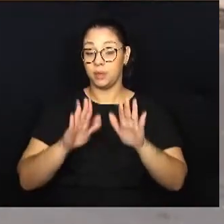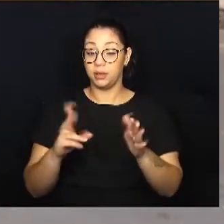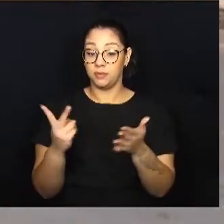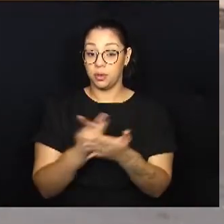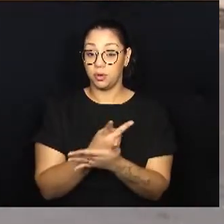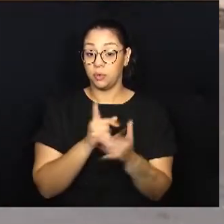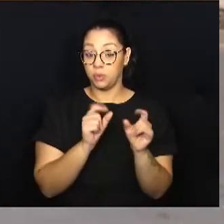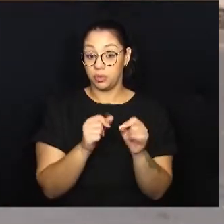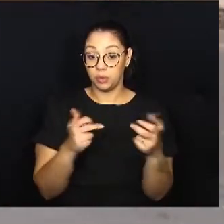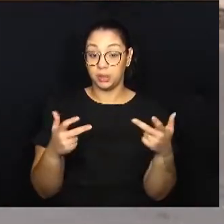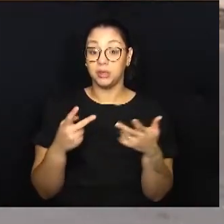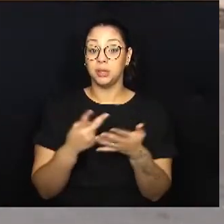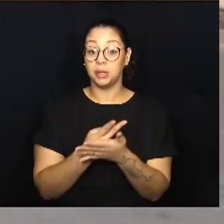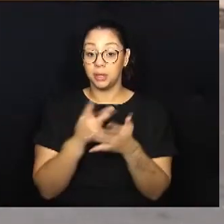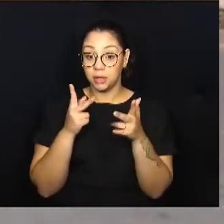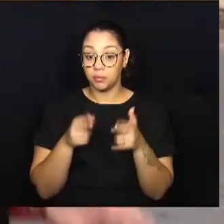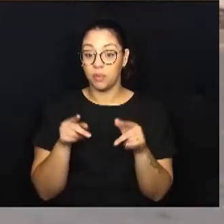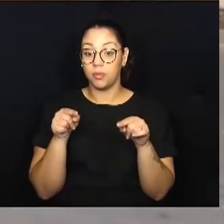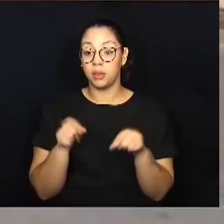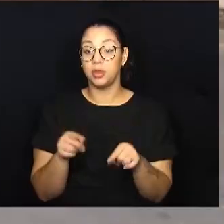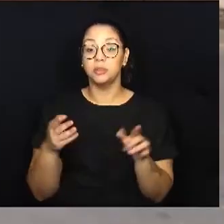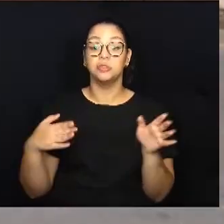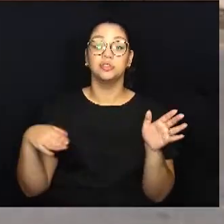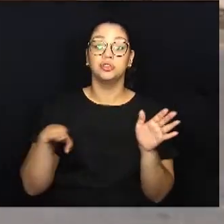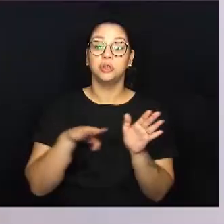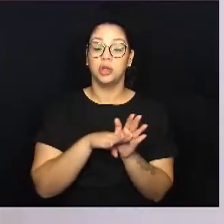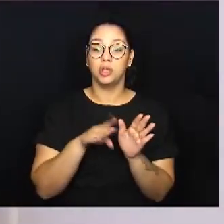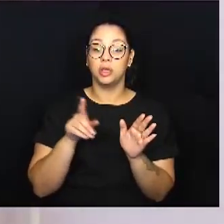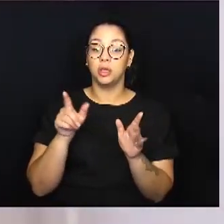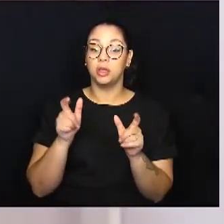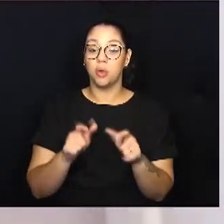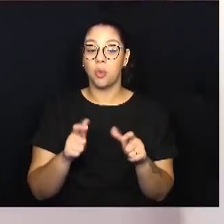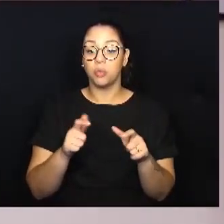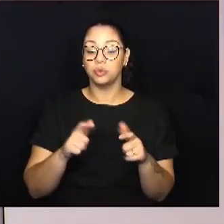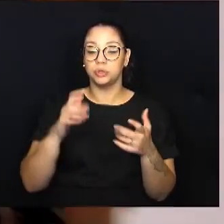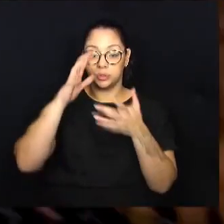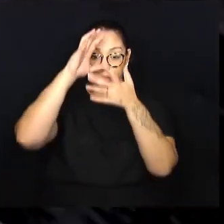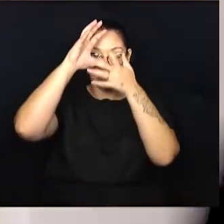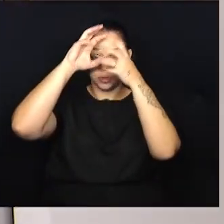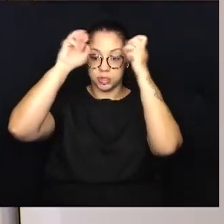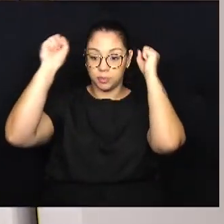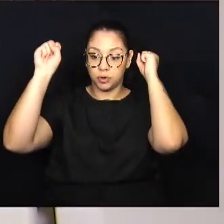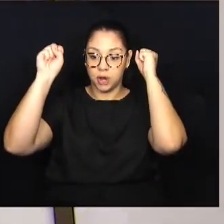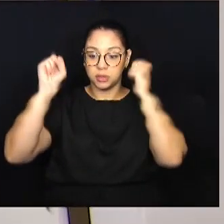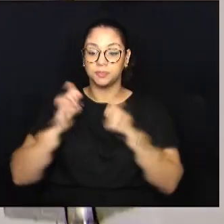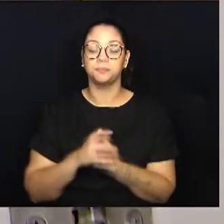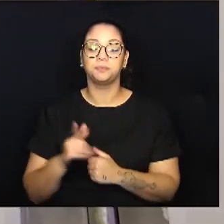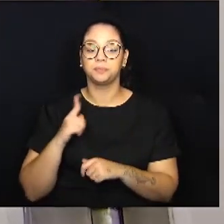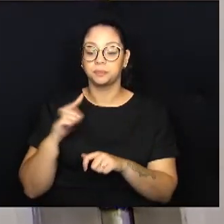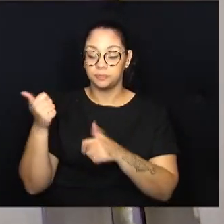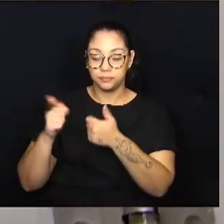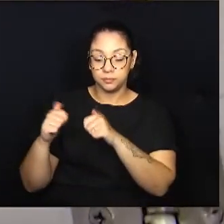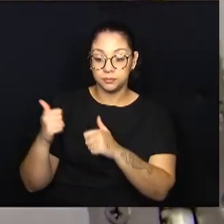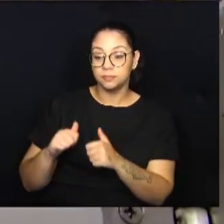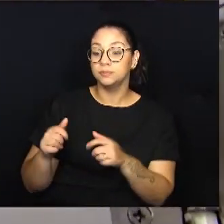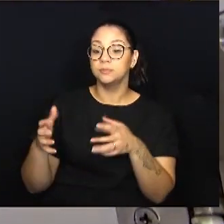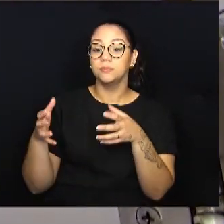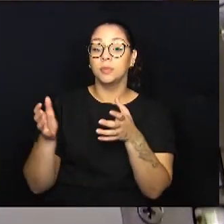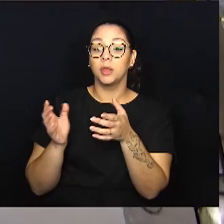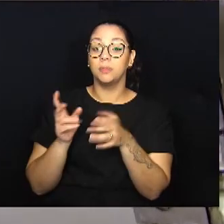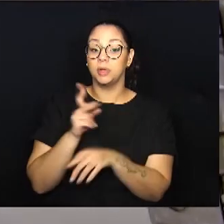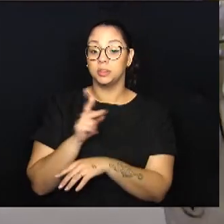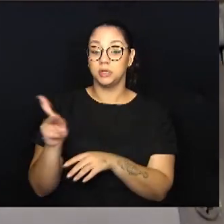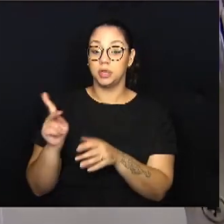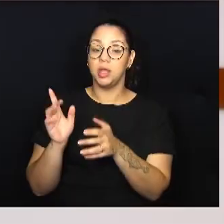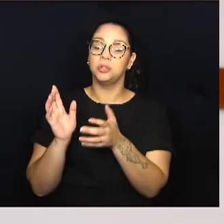que casos como estes cheguem aos tribunais. É o que avalia a presidente da Comissão da Igualdade Racial da